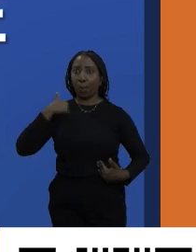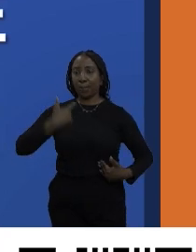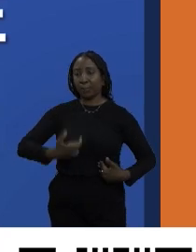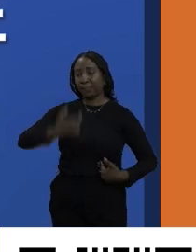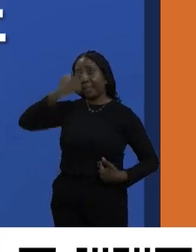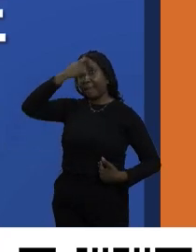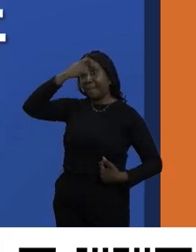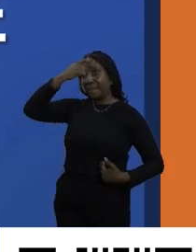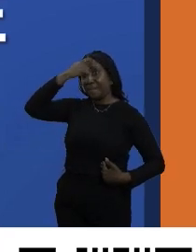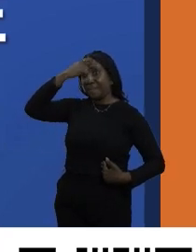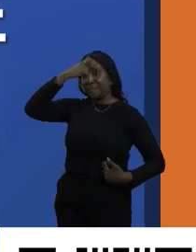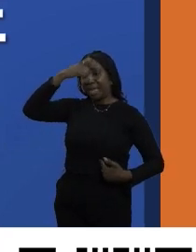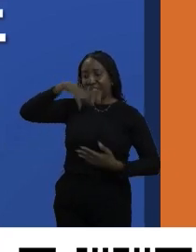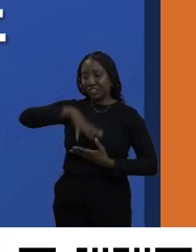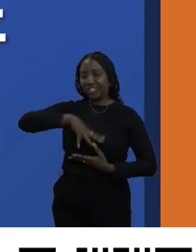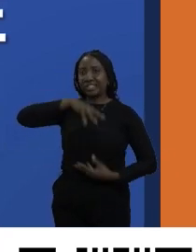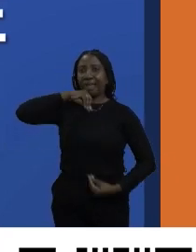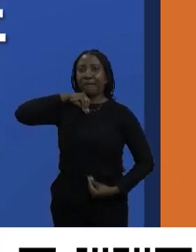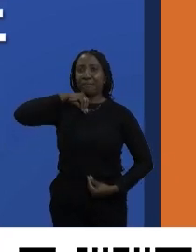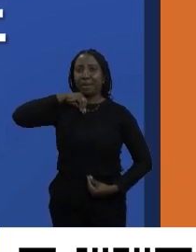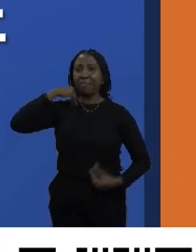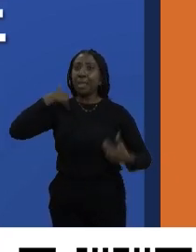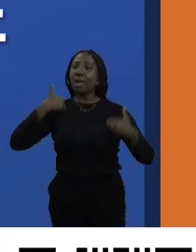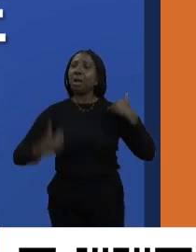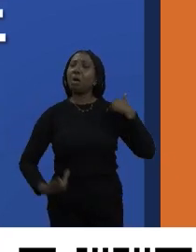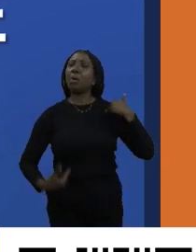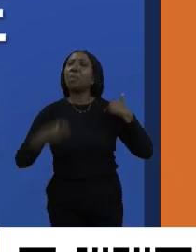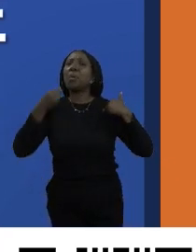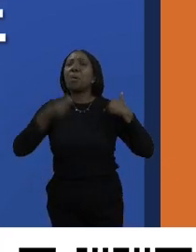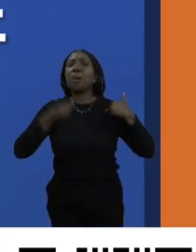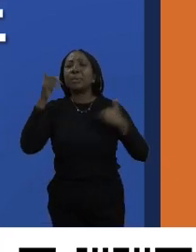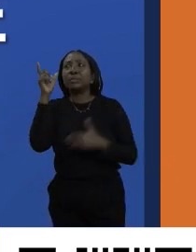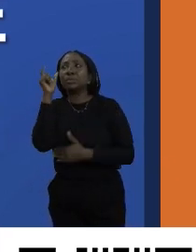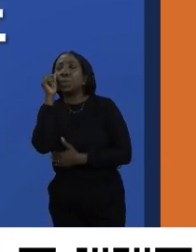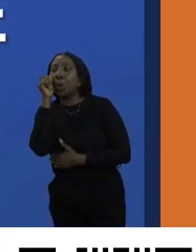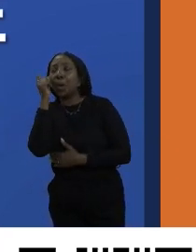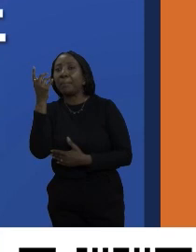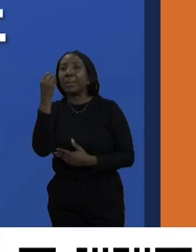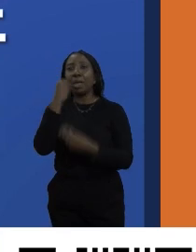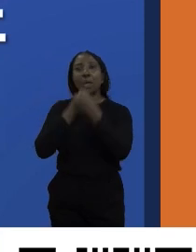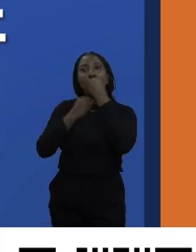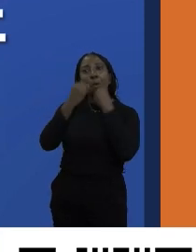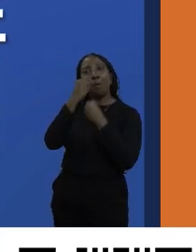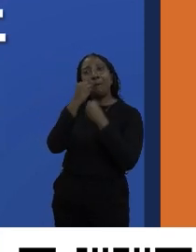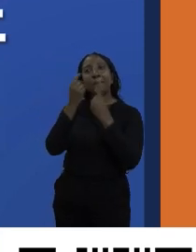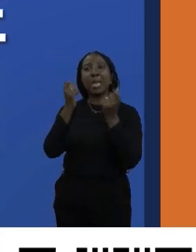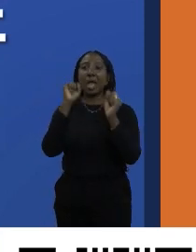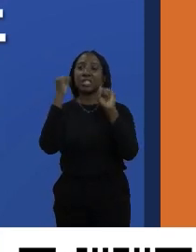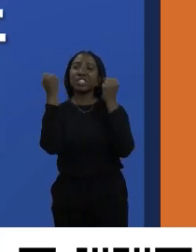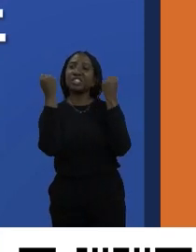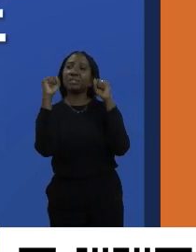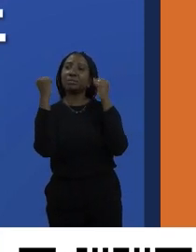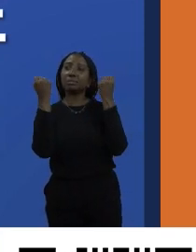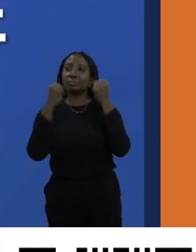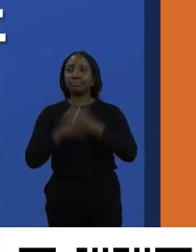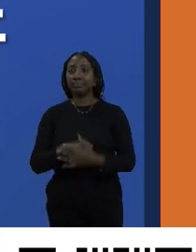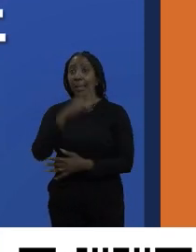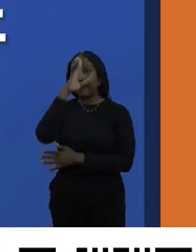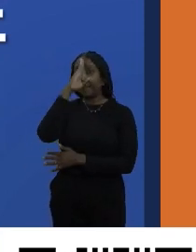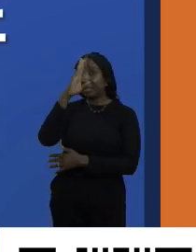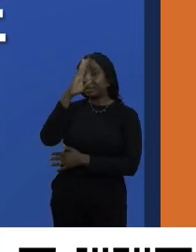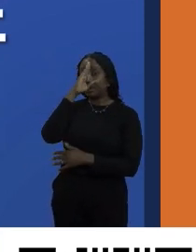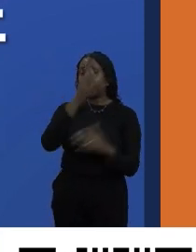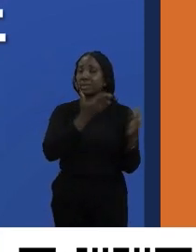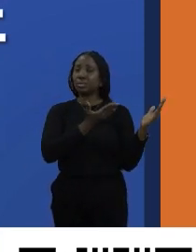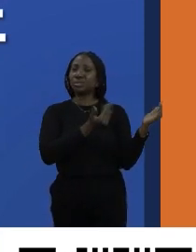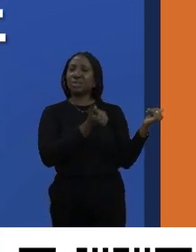corpo, hein? Corpo é como é que a gente dorme, como é que a gente se alimenta, como é que a gente faz atividade física. Principalmente os mais